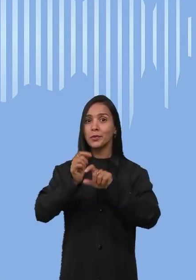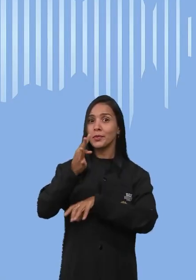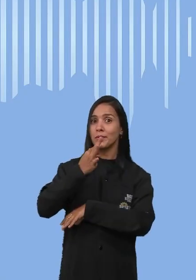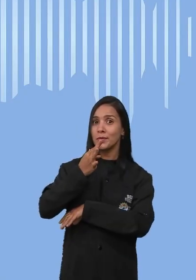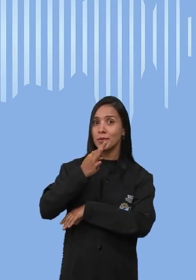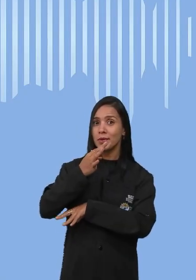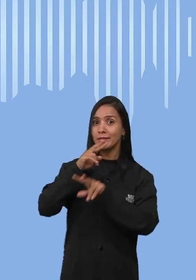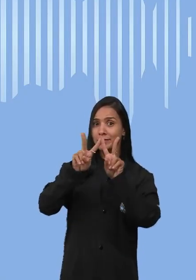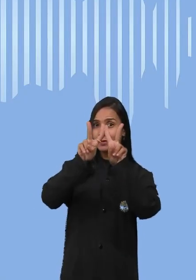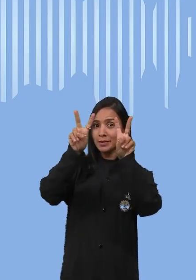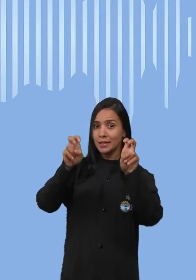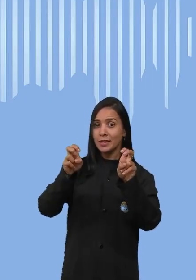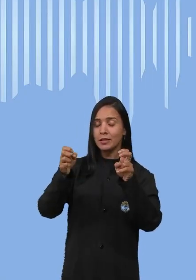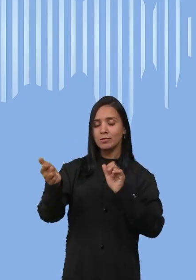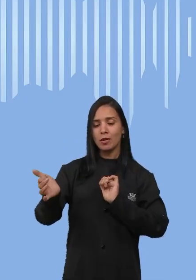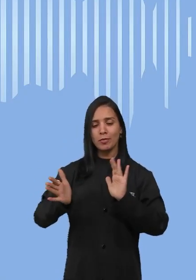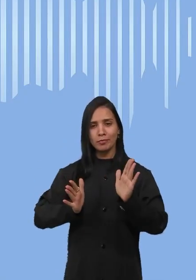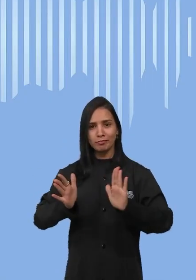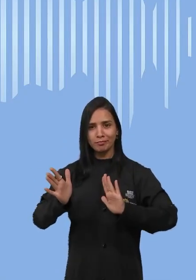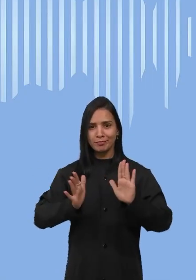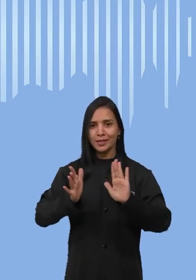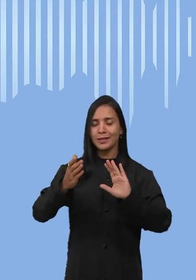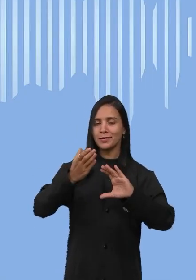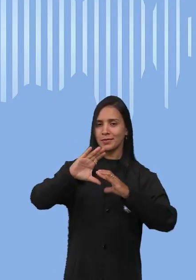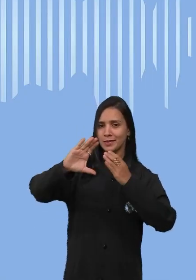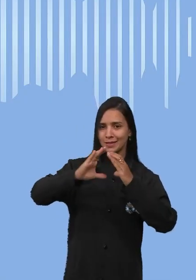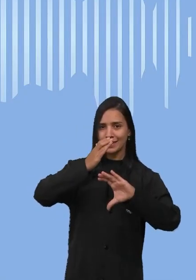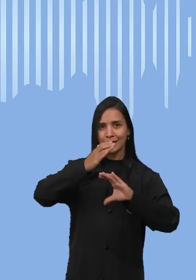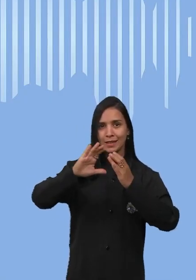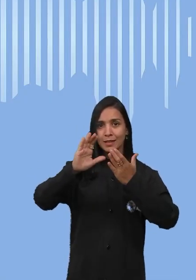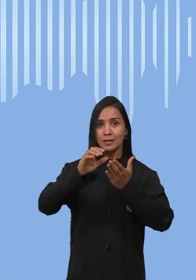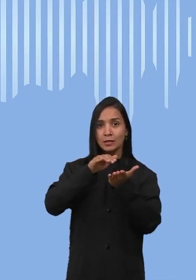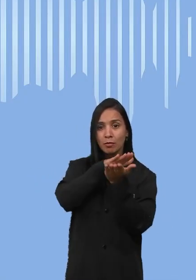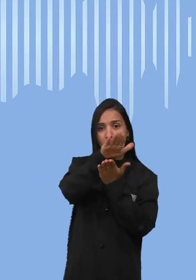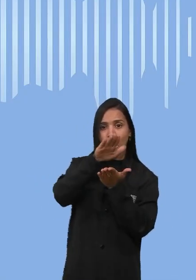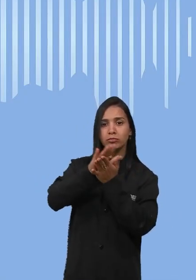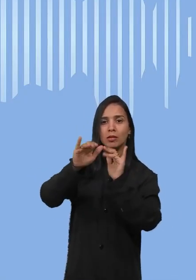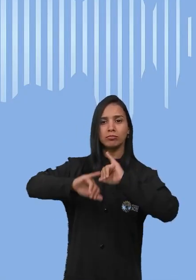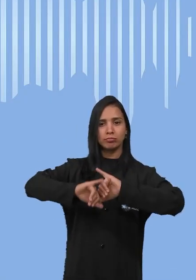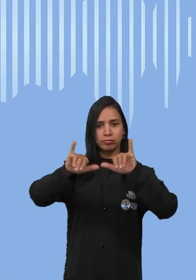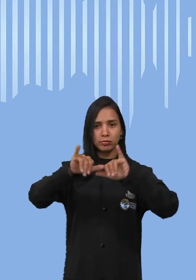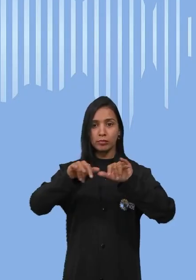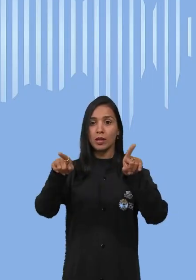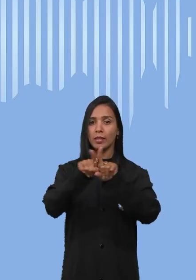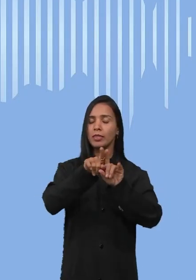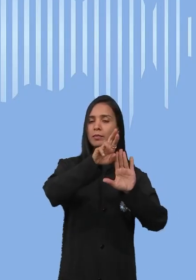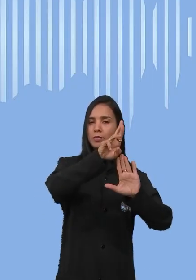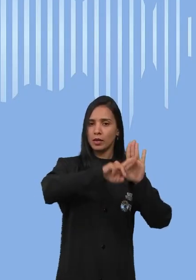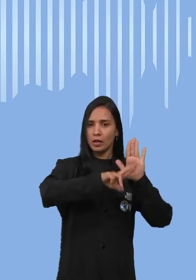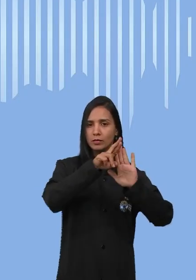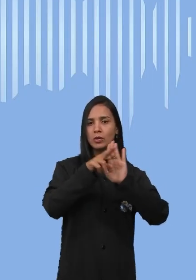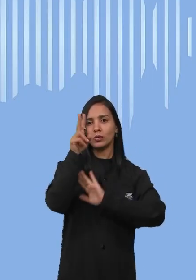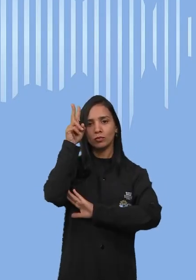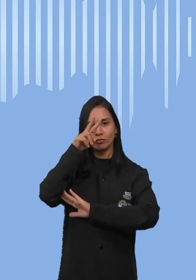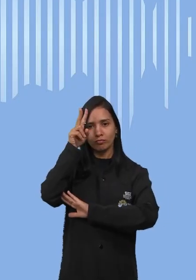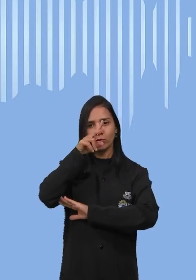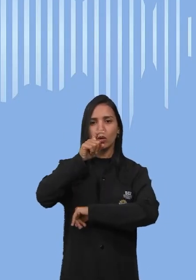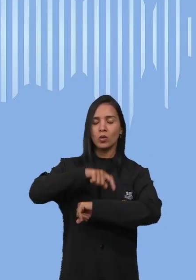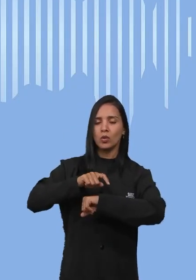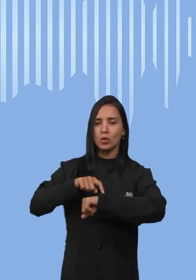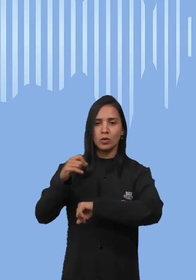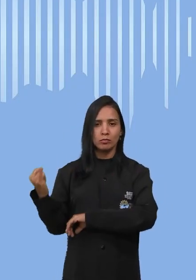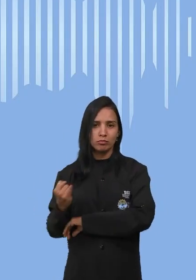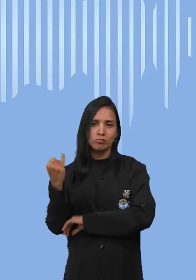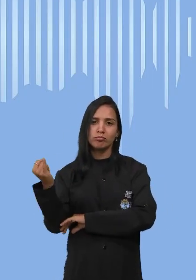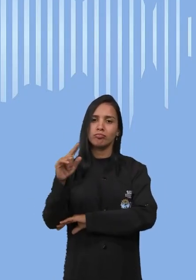conhecimento sobre o período em que as canções elas retratam histórias vividas, de momentos